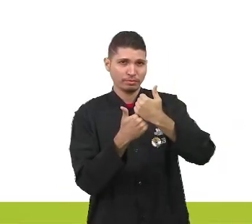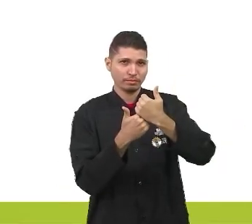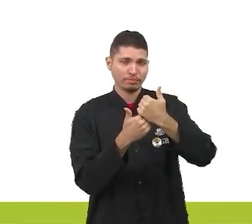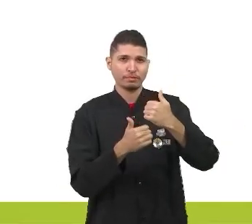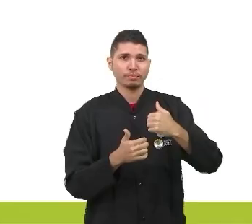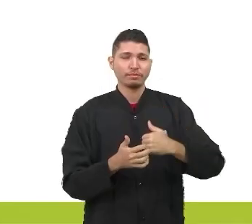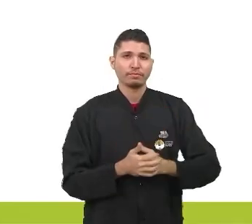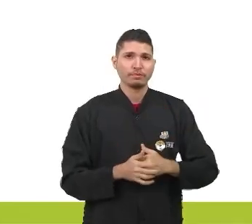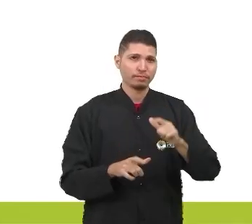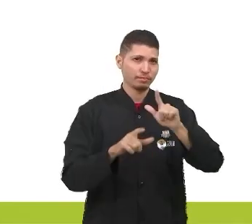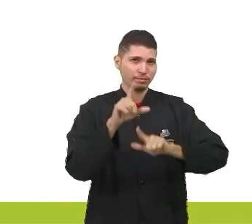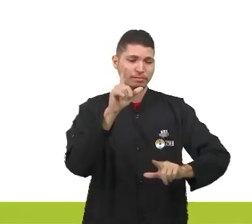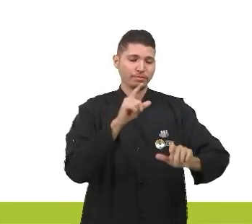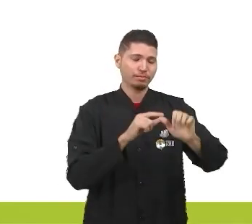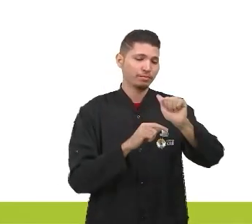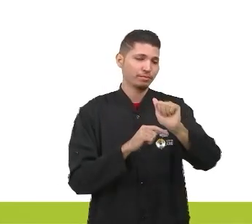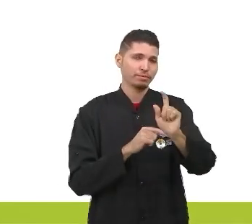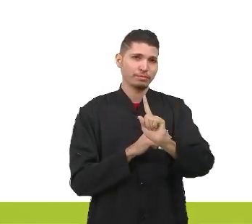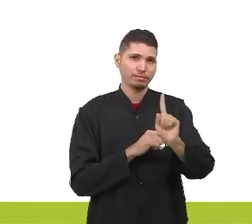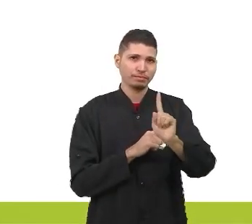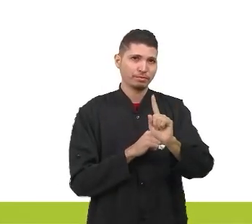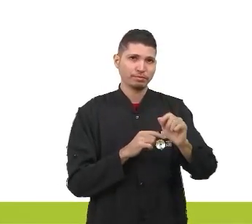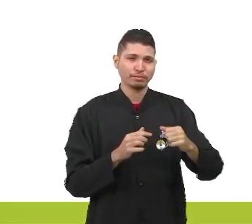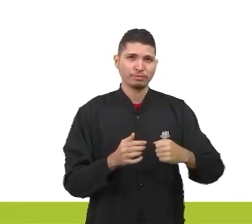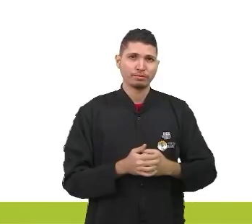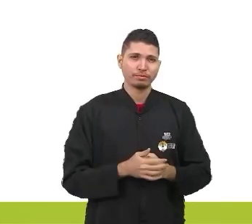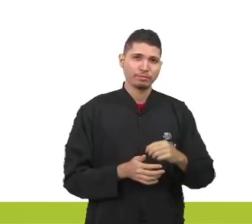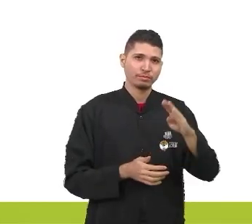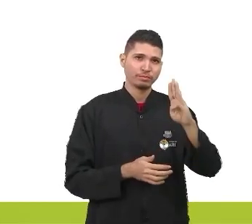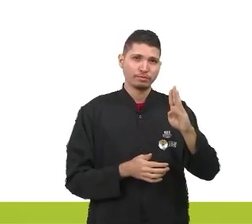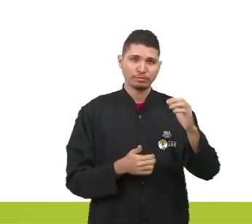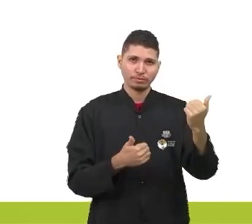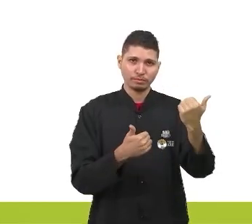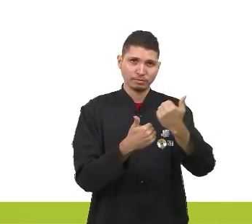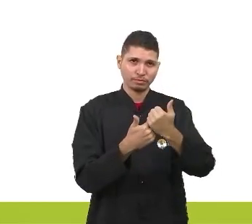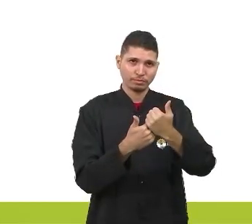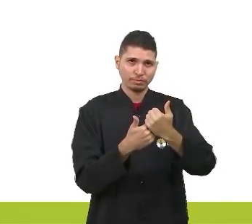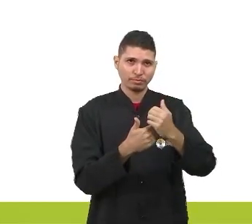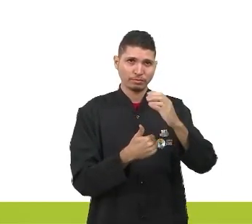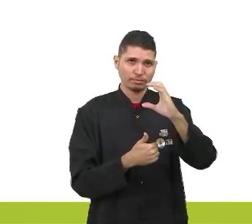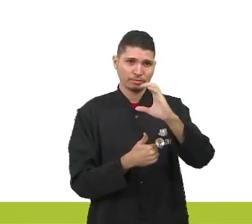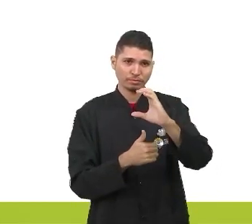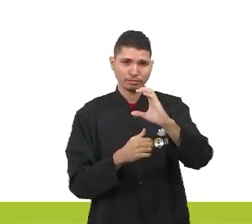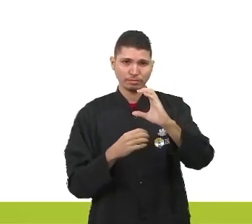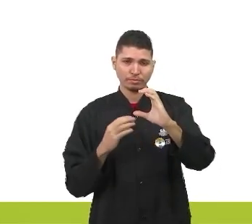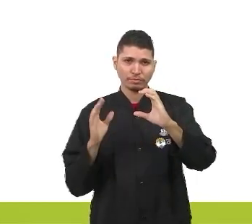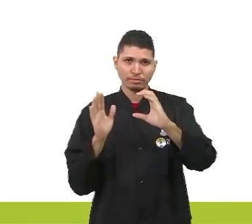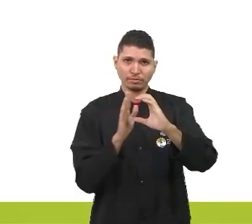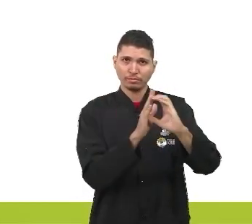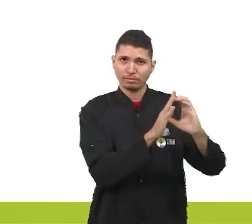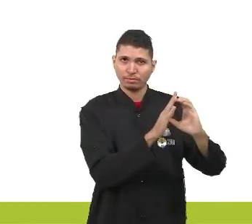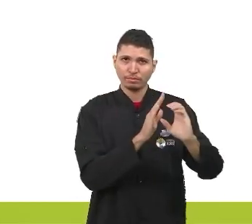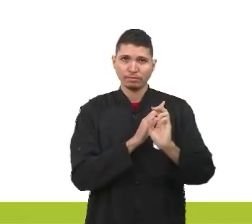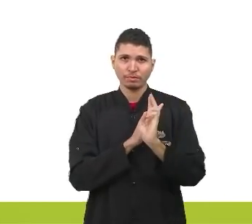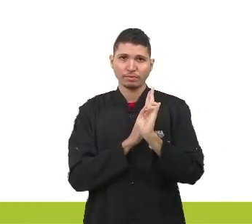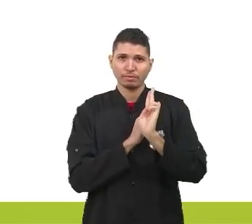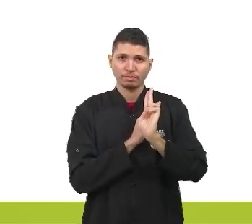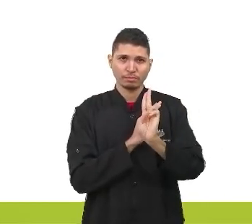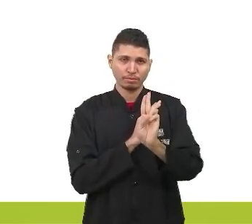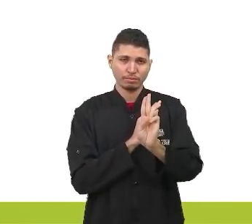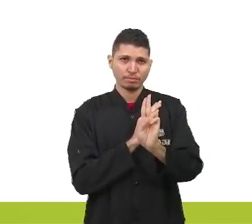letra A não é. Letra B, pela substituição de C por U. Espera aí, onde é que